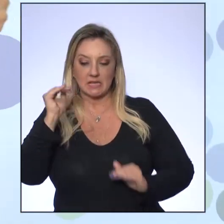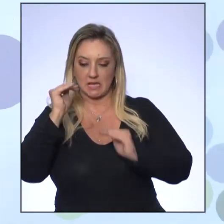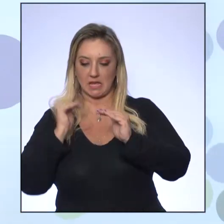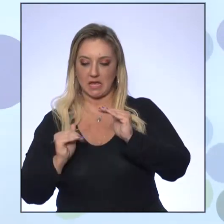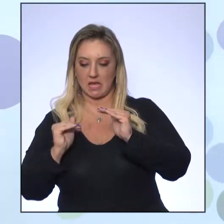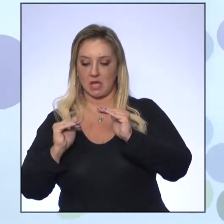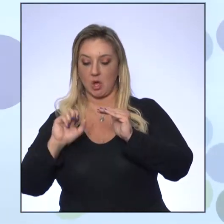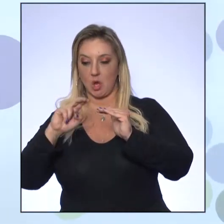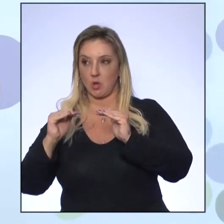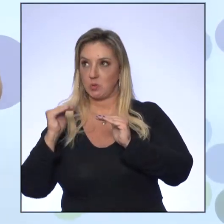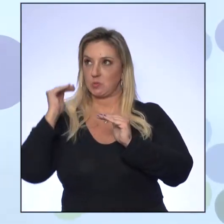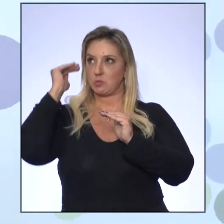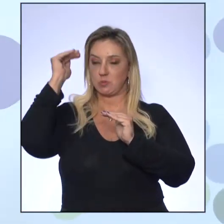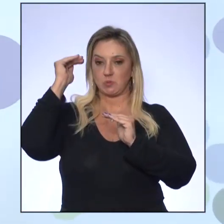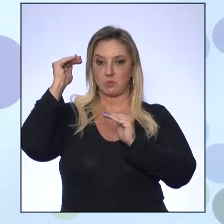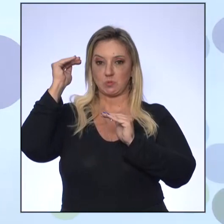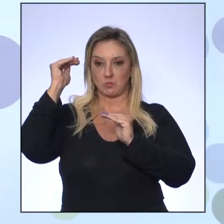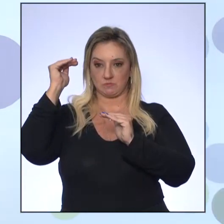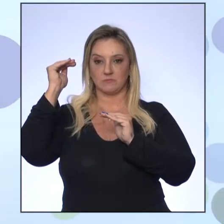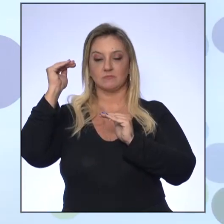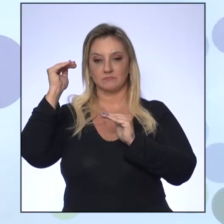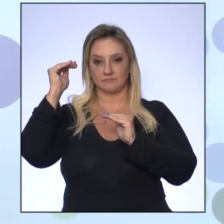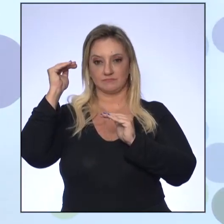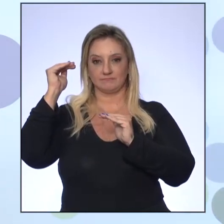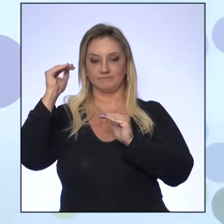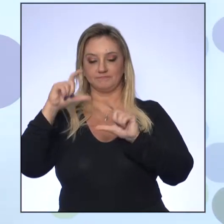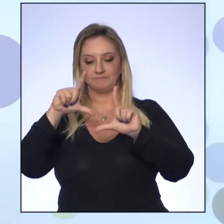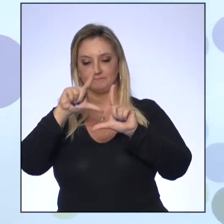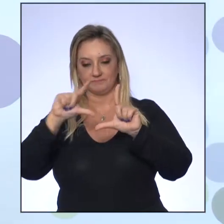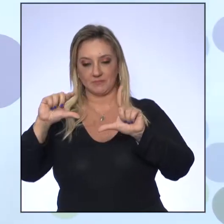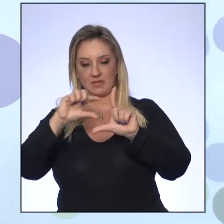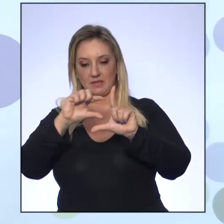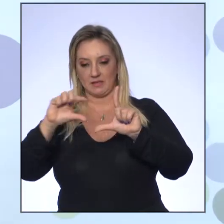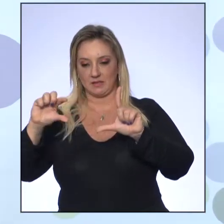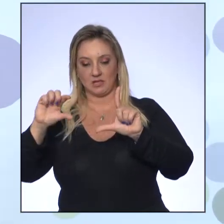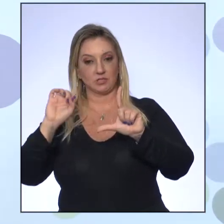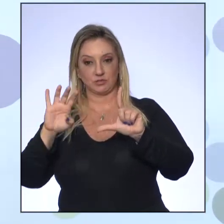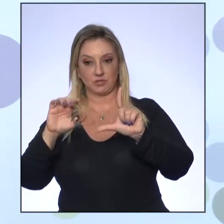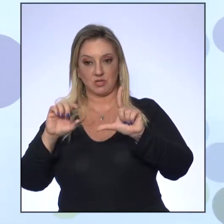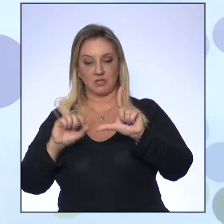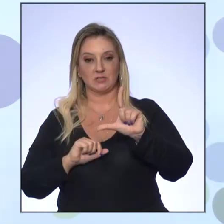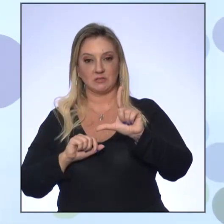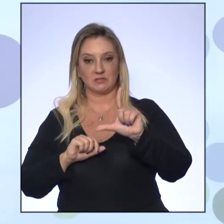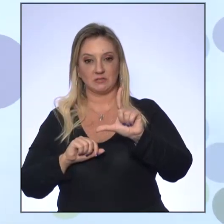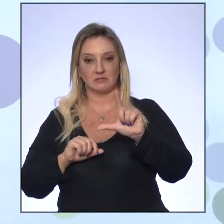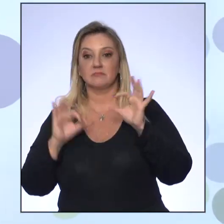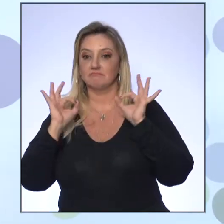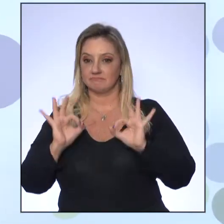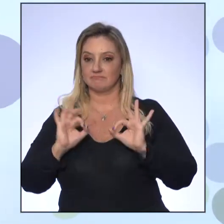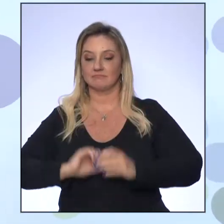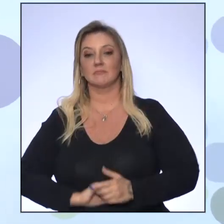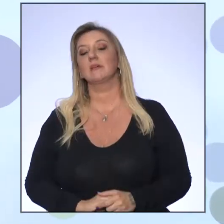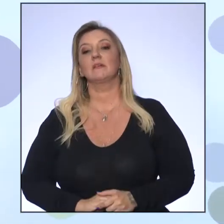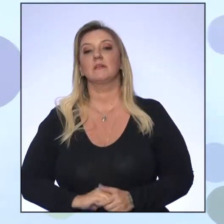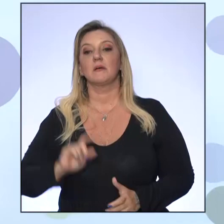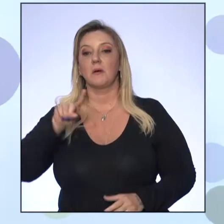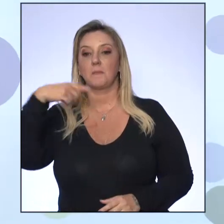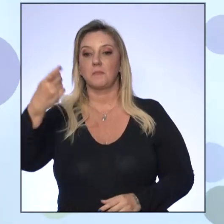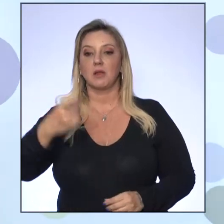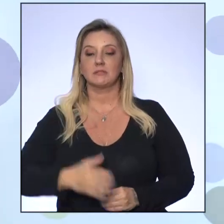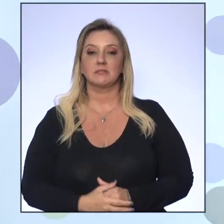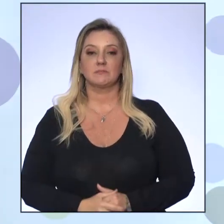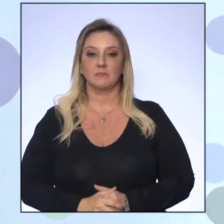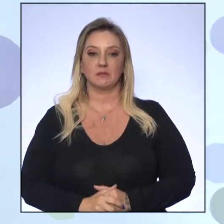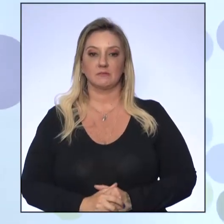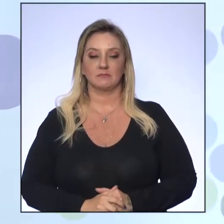abaixo de 20.000 e nem acima de... abaixo de 20 e nem acima de 20.000, essa alternativa está correta. Vamos ver